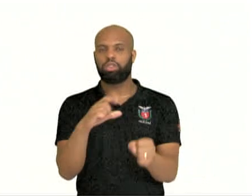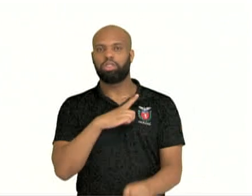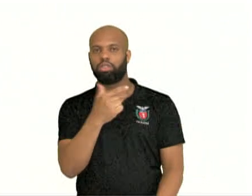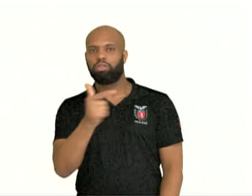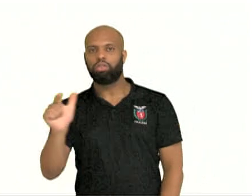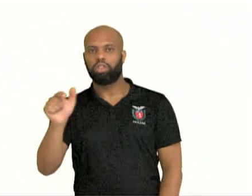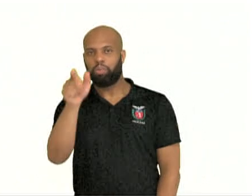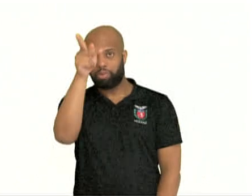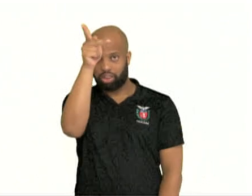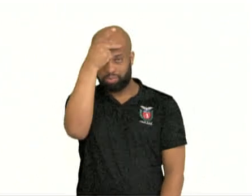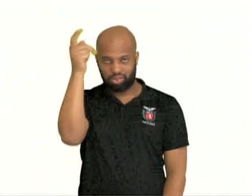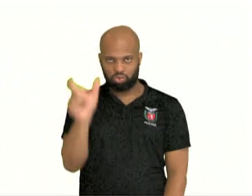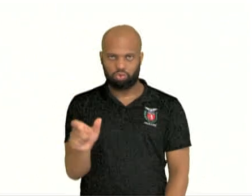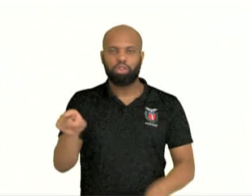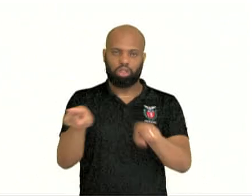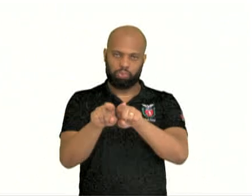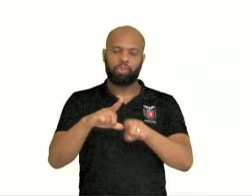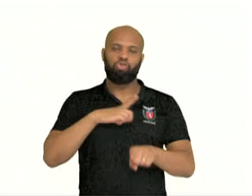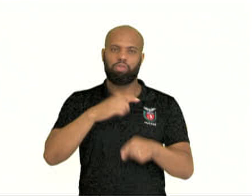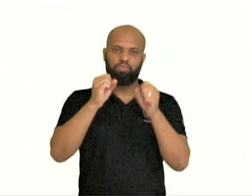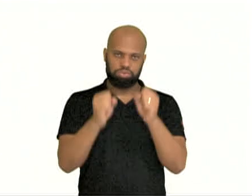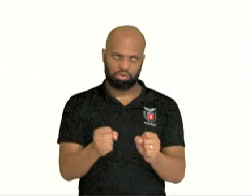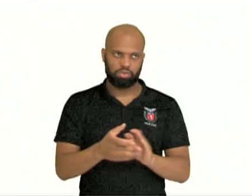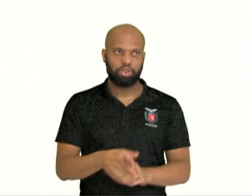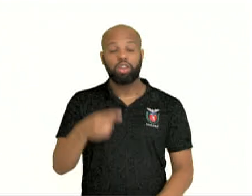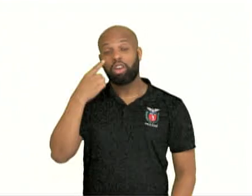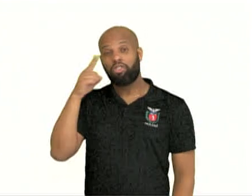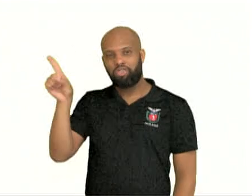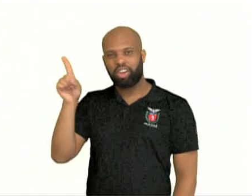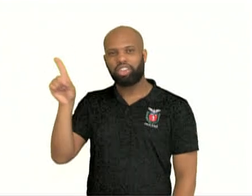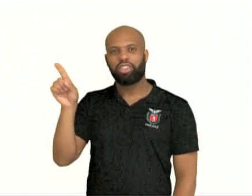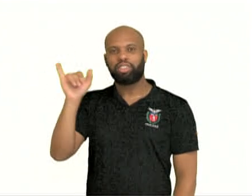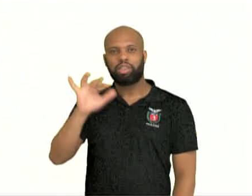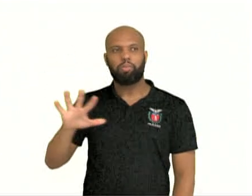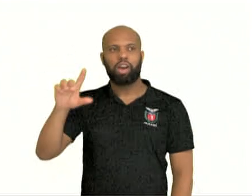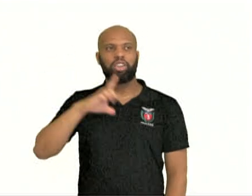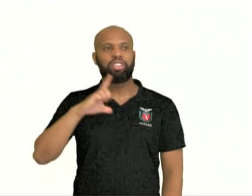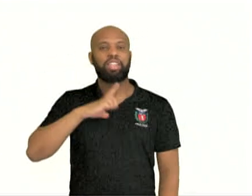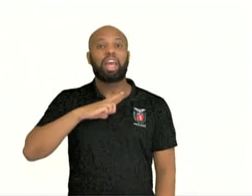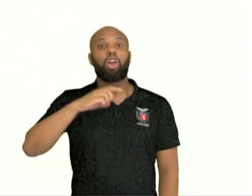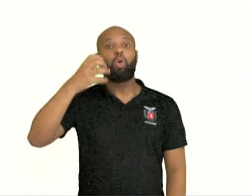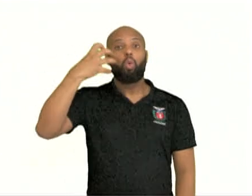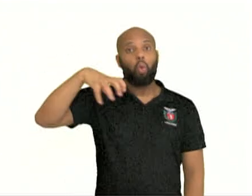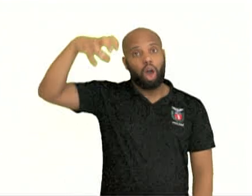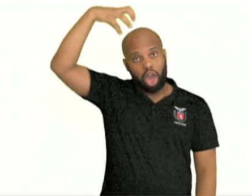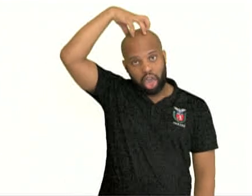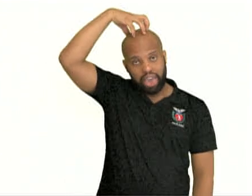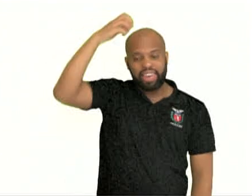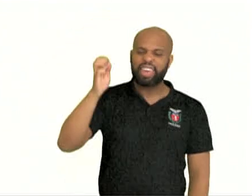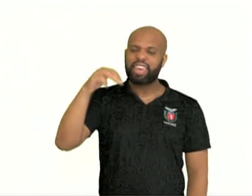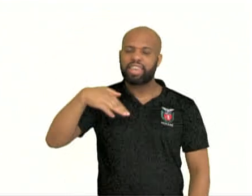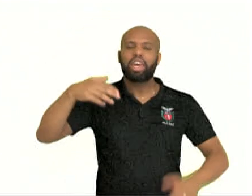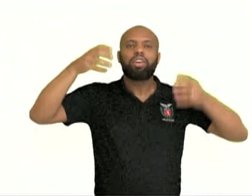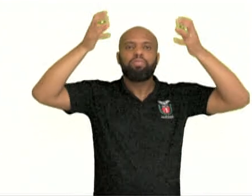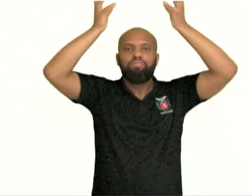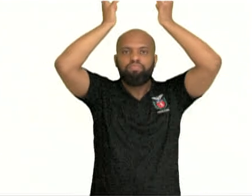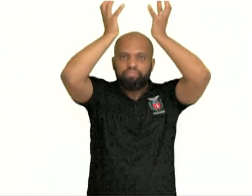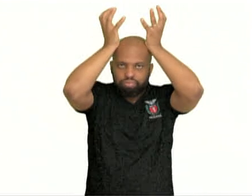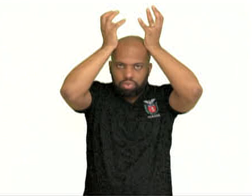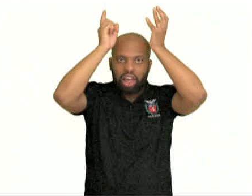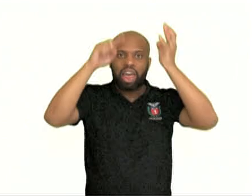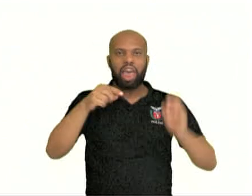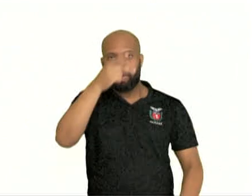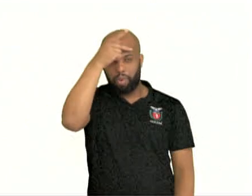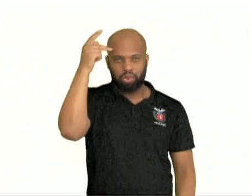também. A imagem é o rei coroado por um membro do clero. Bacana? Também lembrando que o